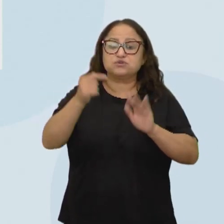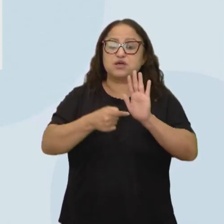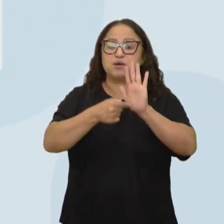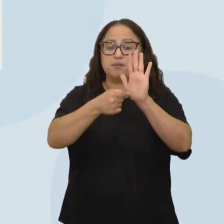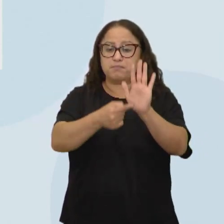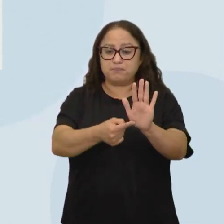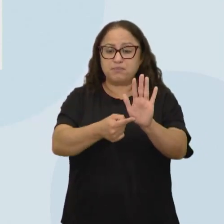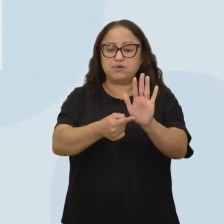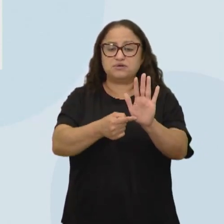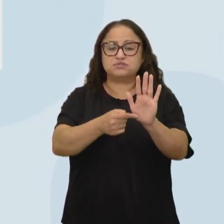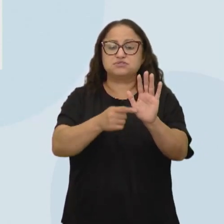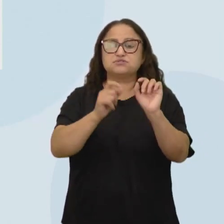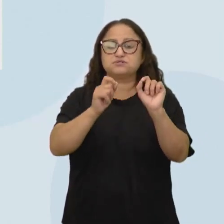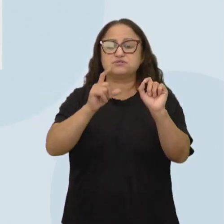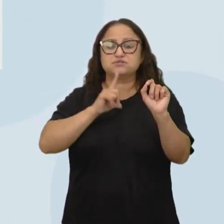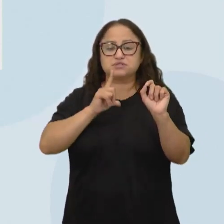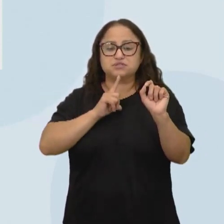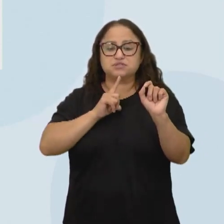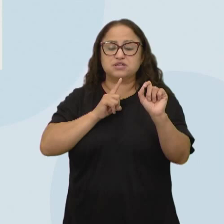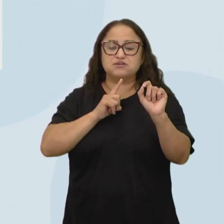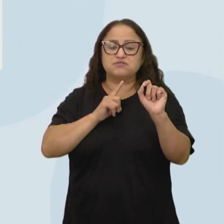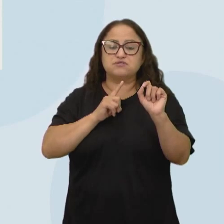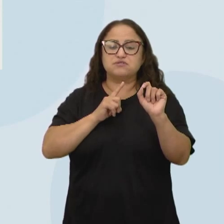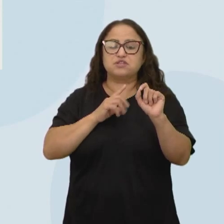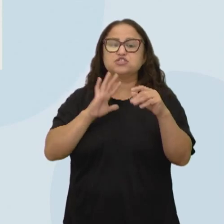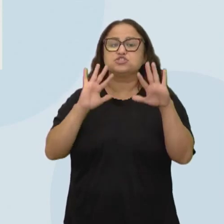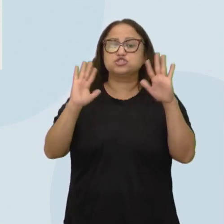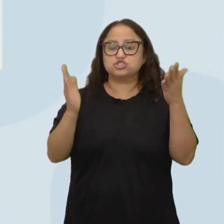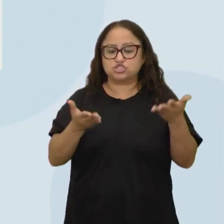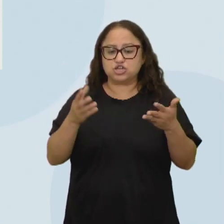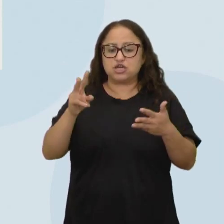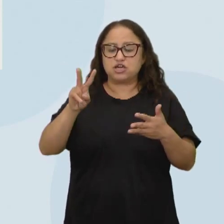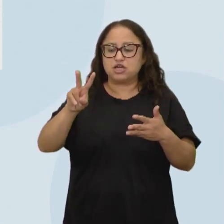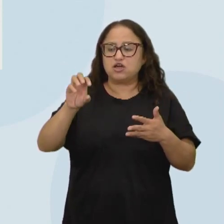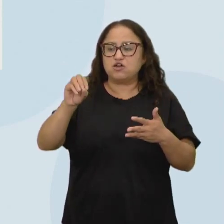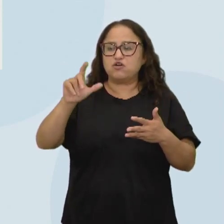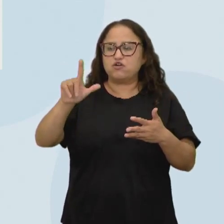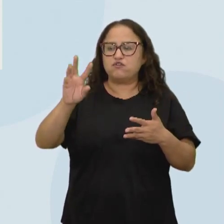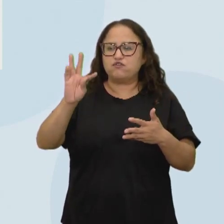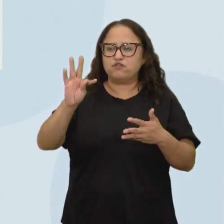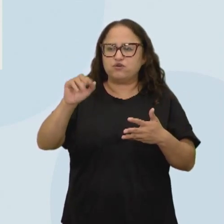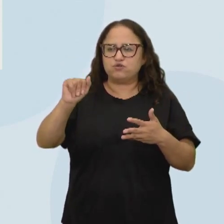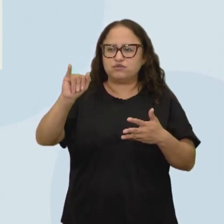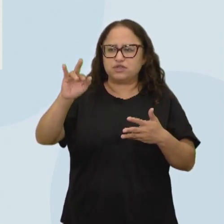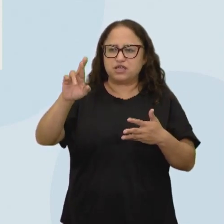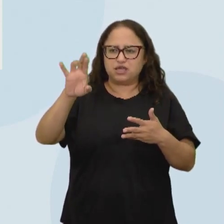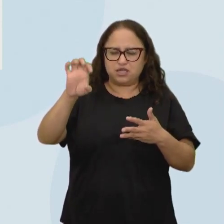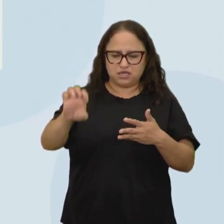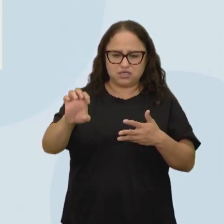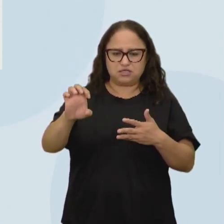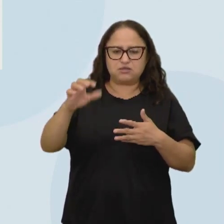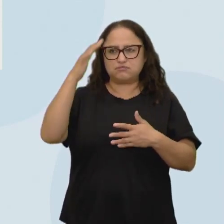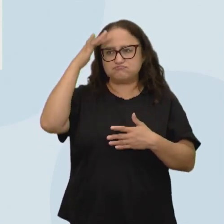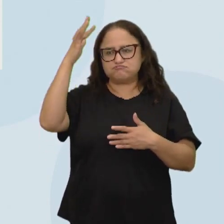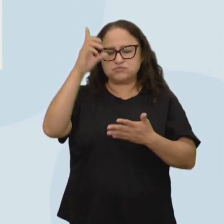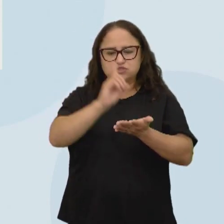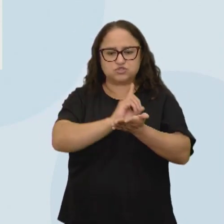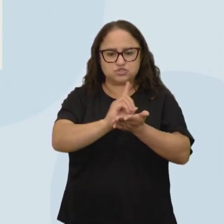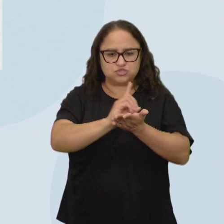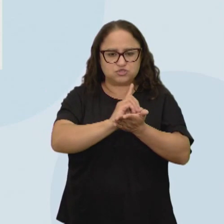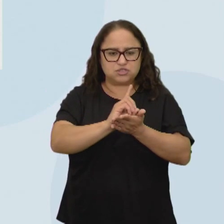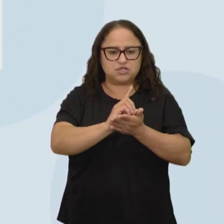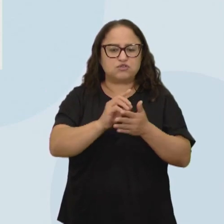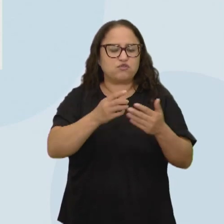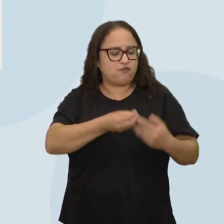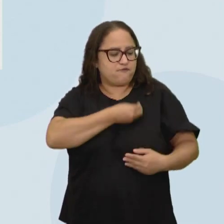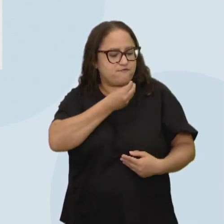conceitos filosóficos. Voltaire, no dicionário filosófico, procura refletir sobre questões da vida